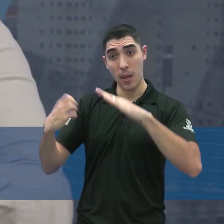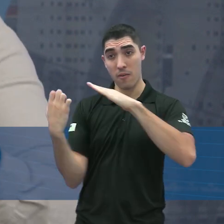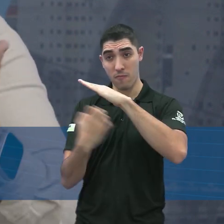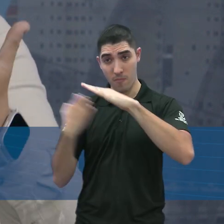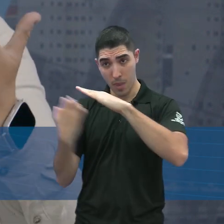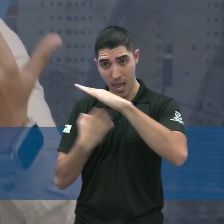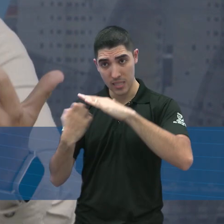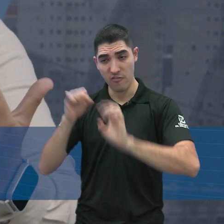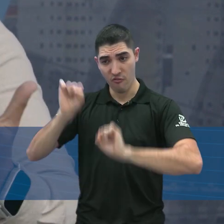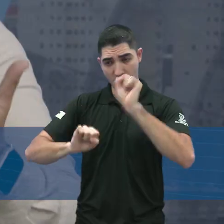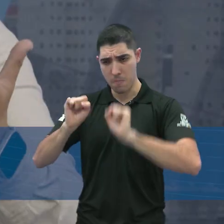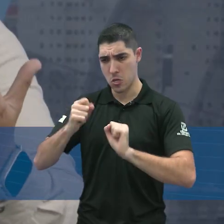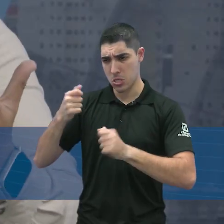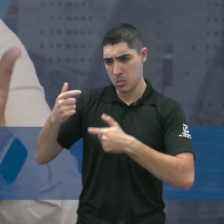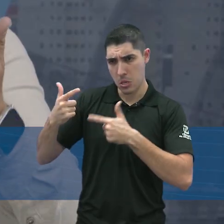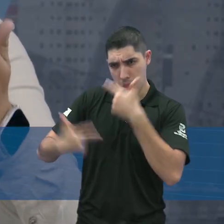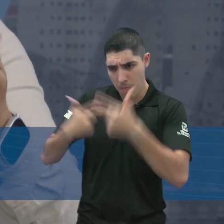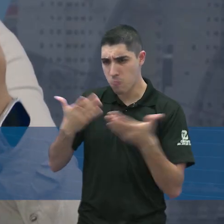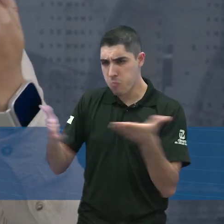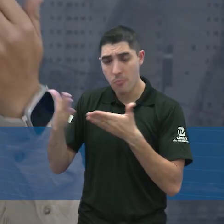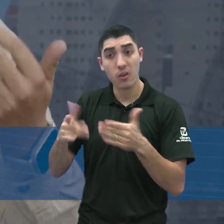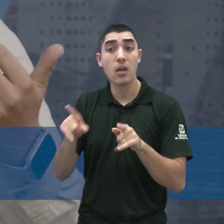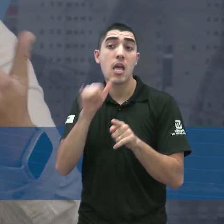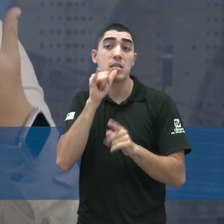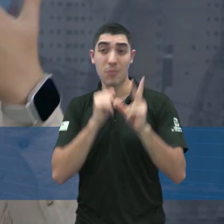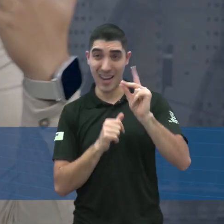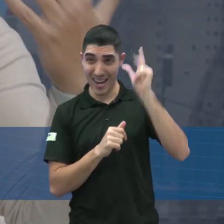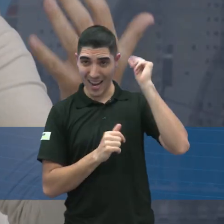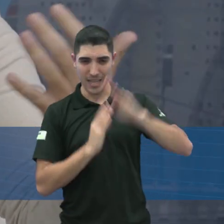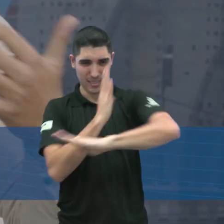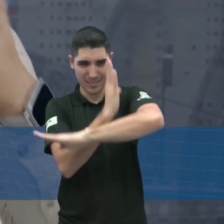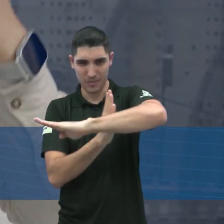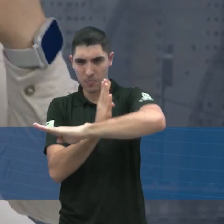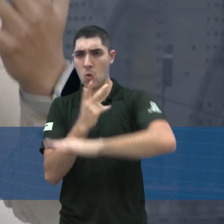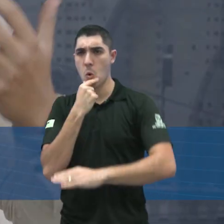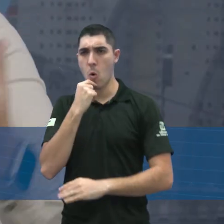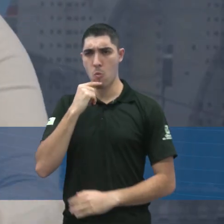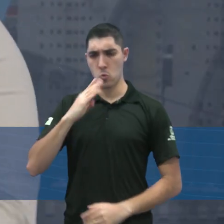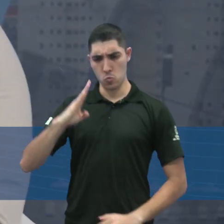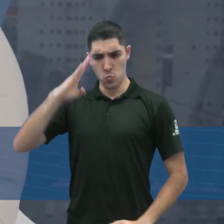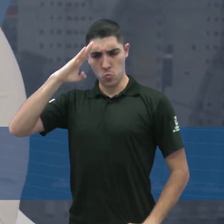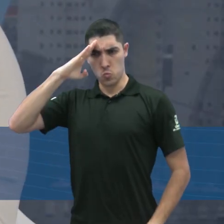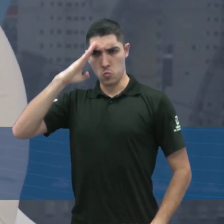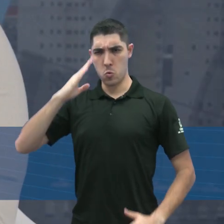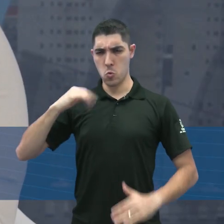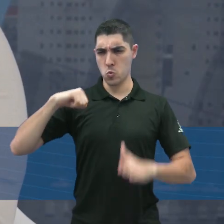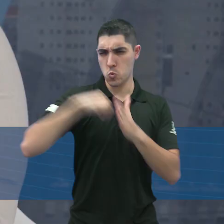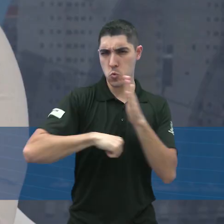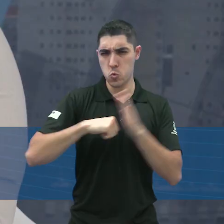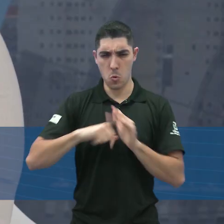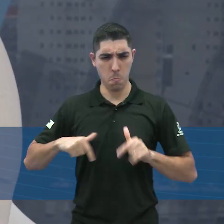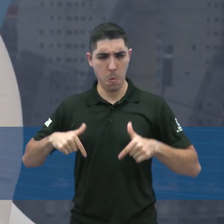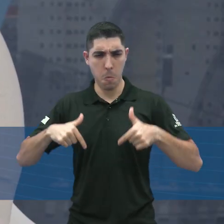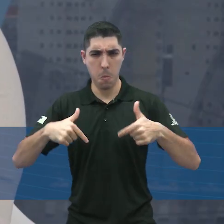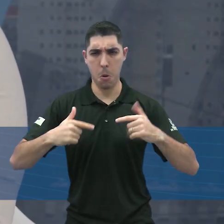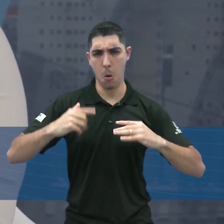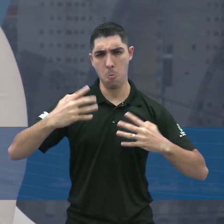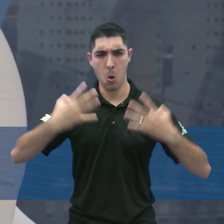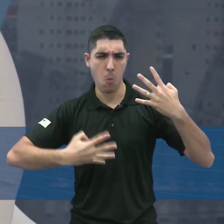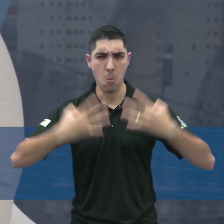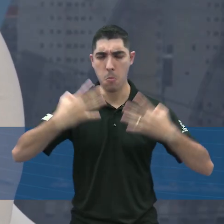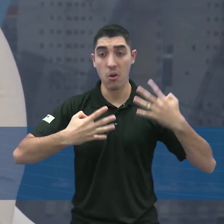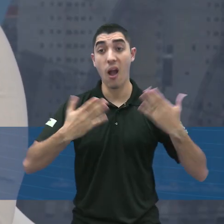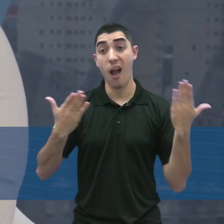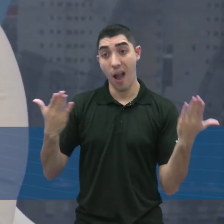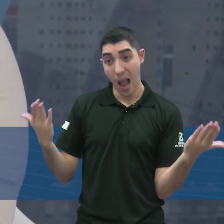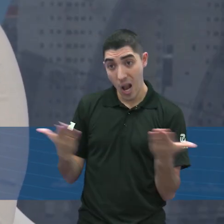que antes era um guerreiro, militar, forte, líder em Atenas, em Esparta, agora é um homem trabalhador,